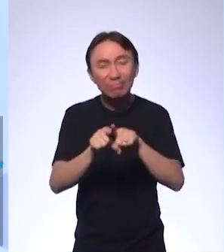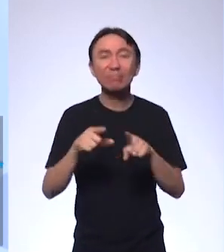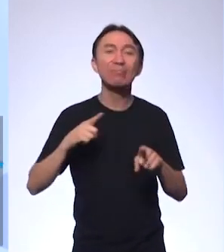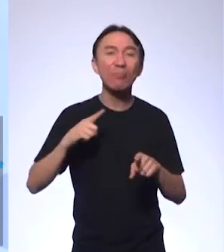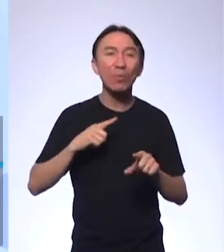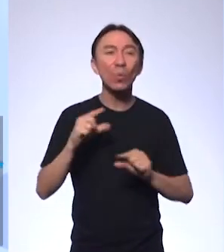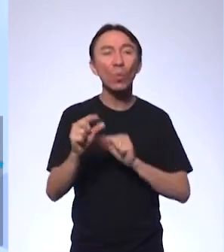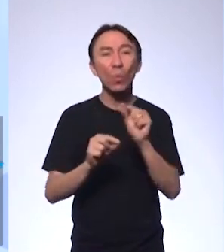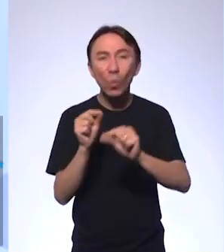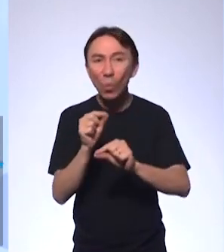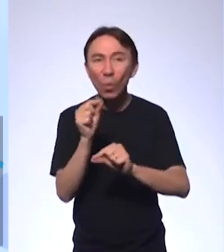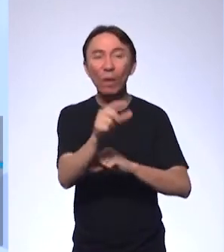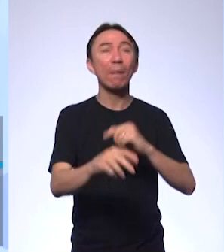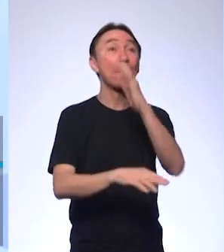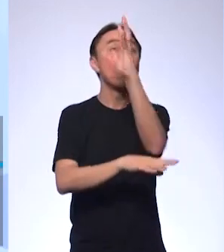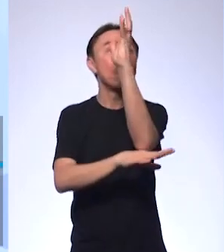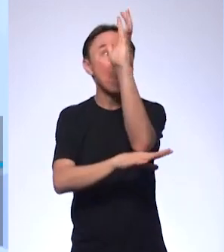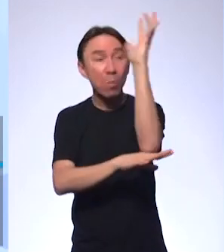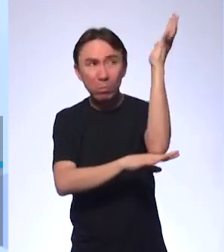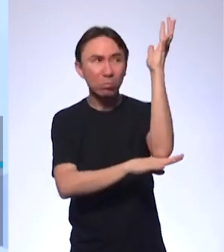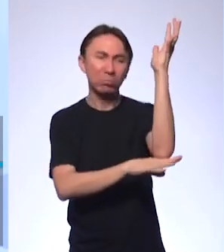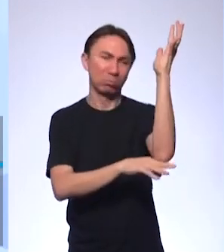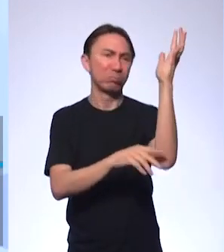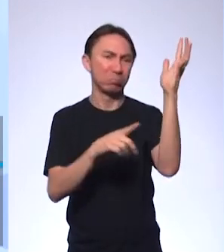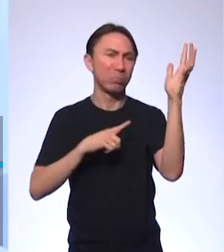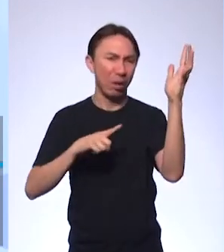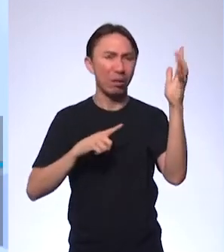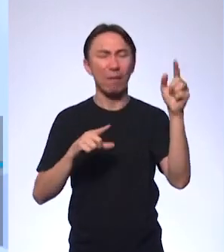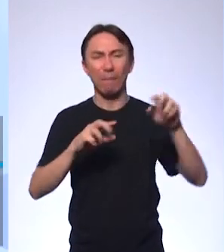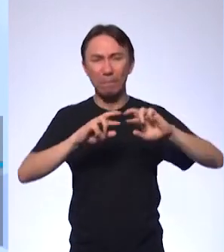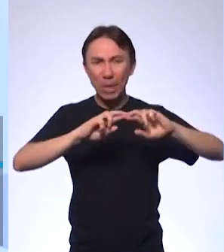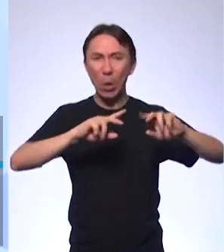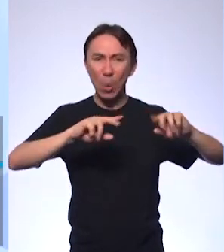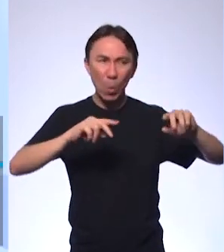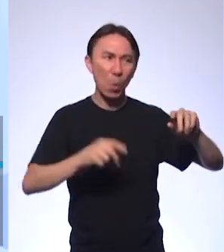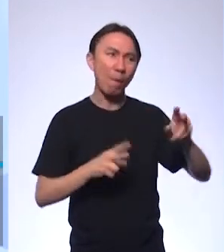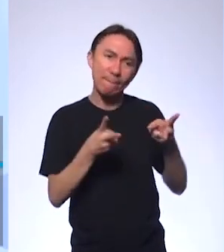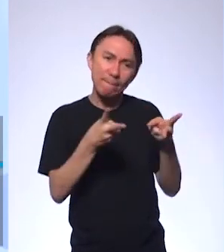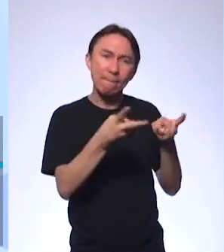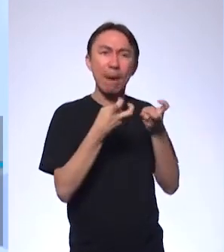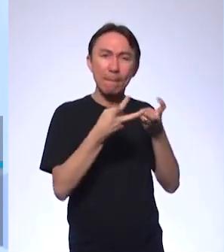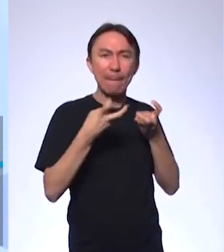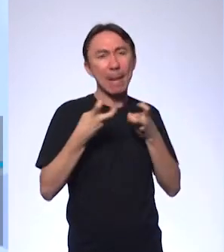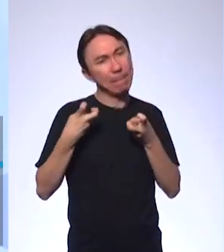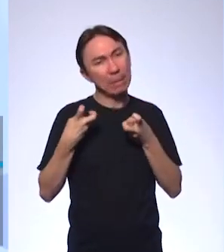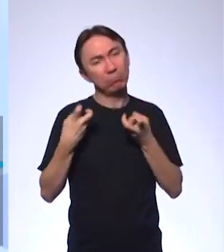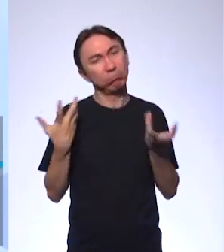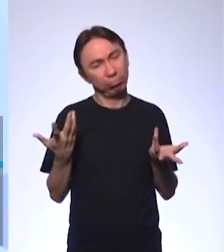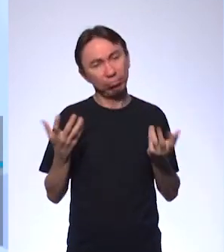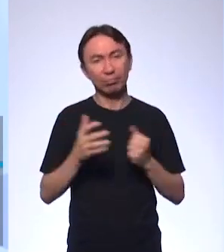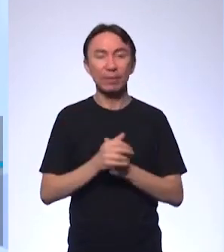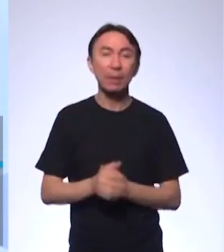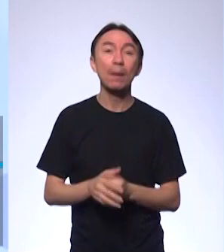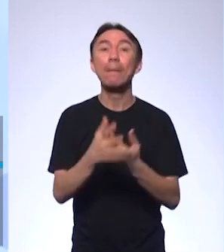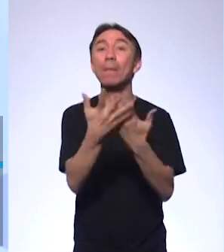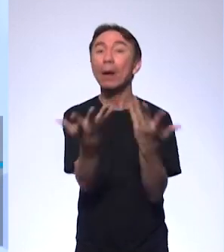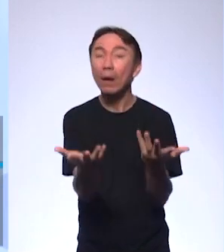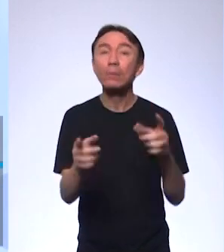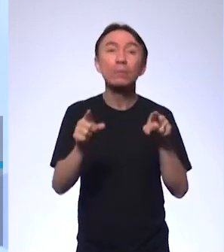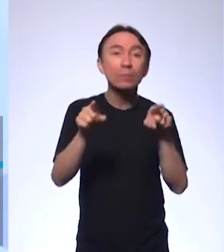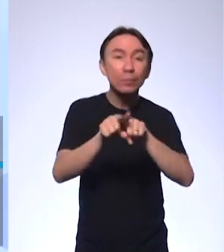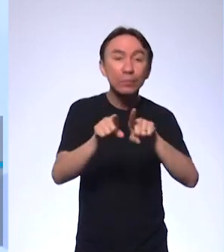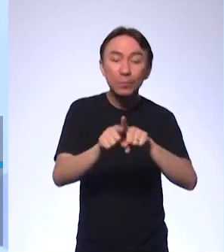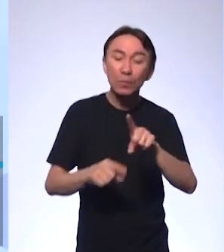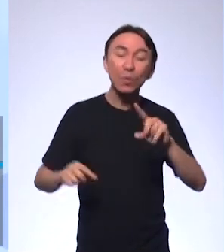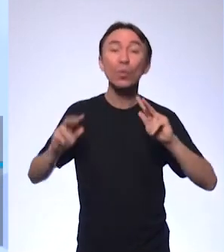sentido da natureza fornecer recursos. Mas o fato do ser humano ele entender que ele faz parte